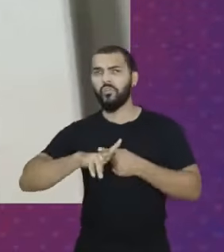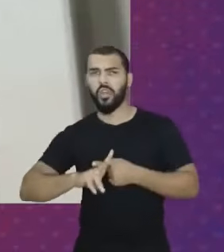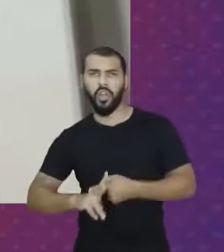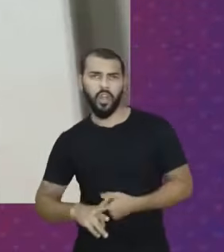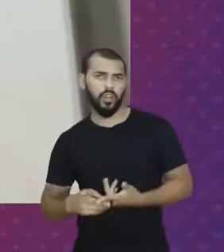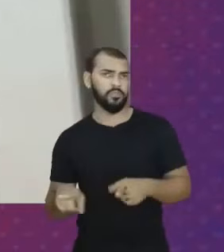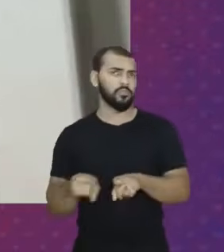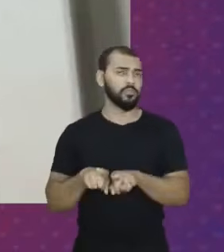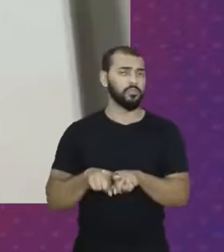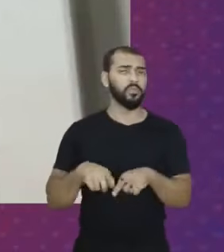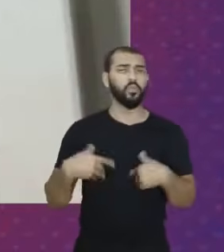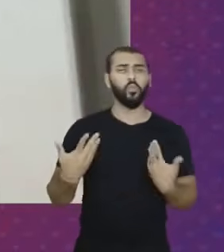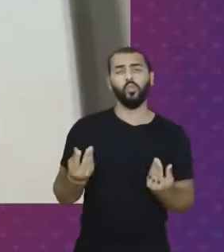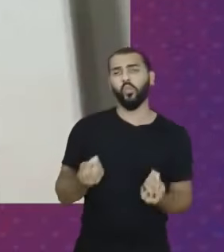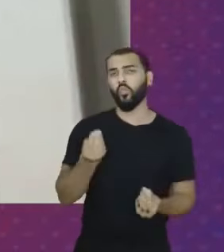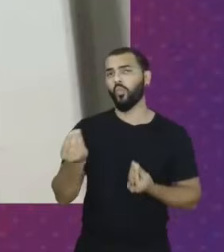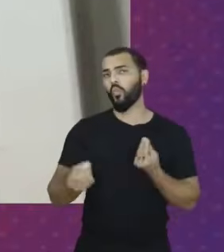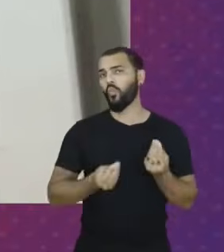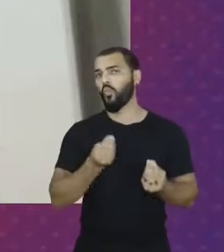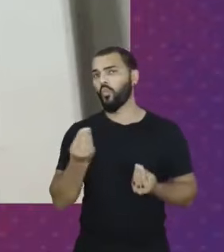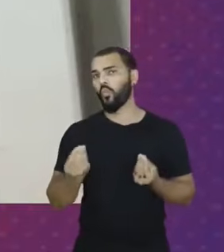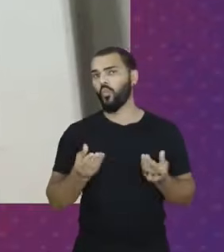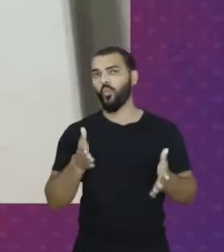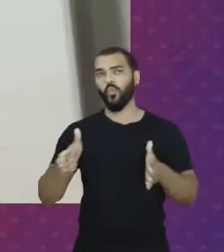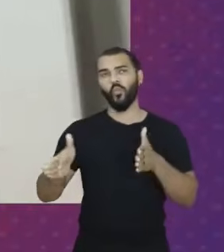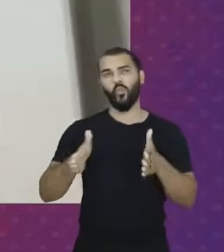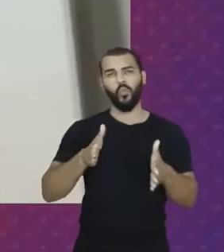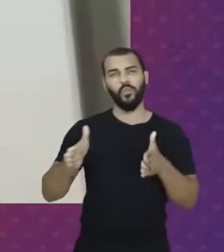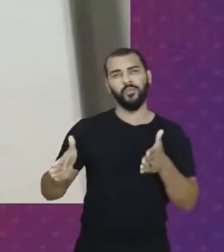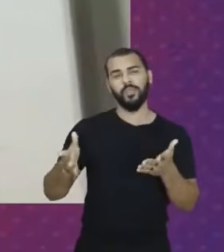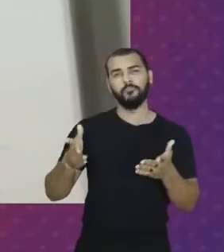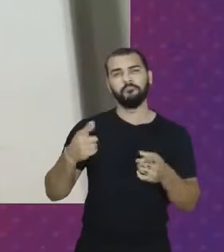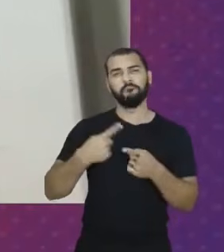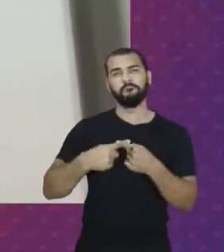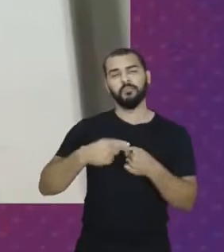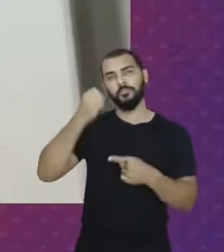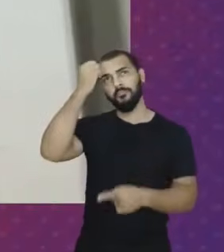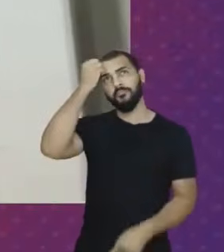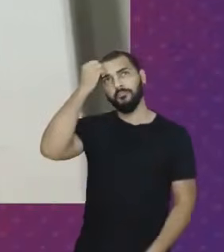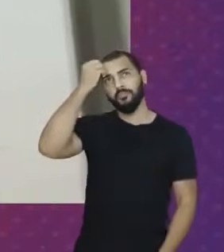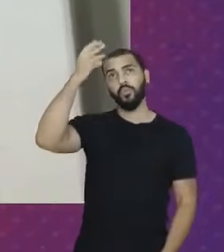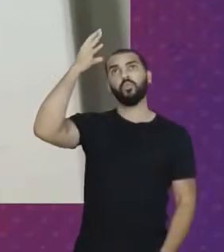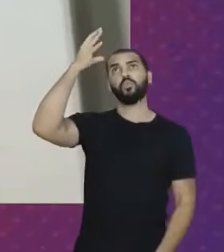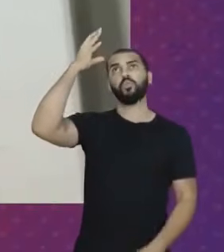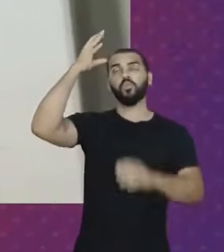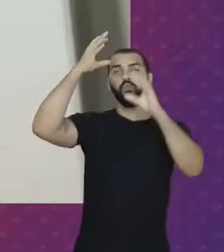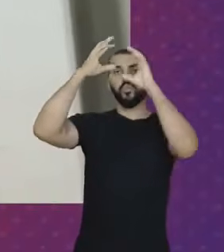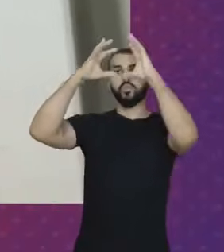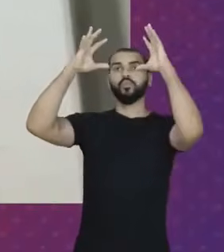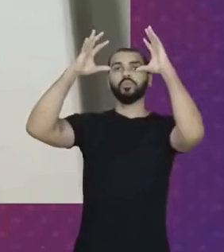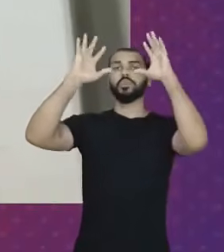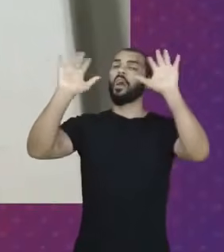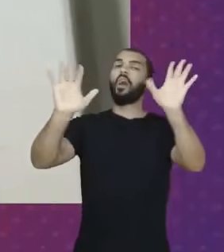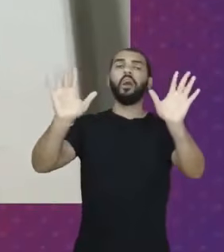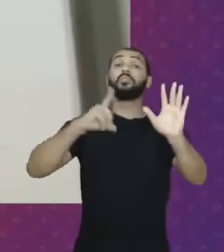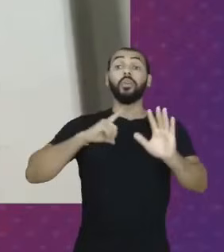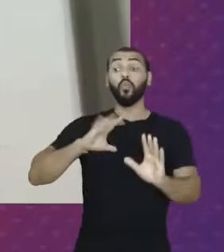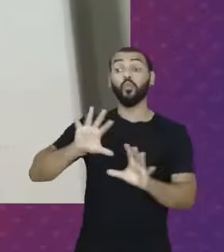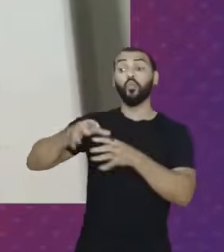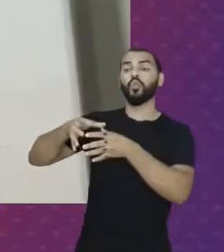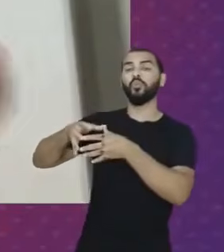mandato petista, ele tem um diferencial que eu não crio uma coisa da minha cabeça, né? Eu construo isso com uma base. Então,